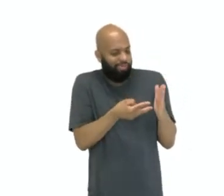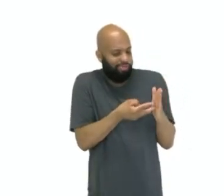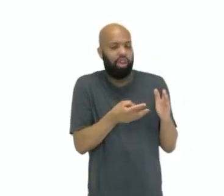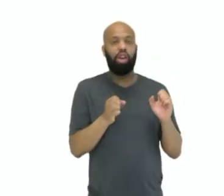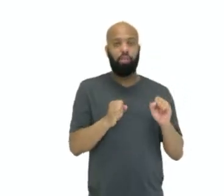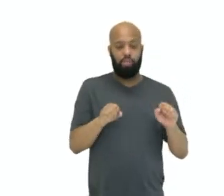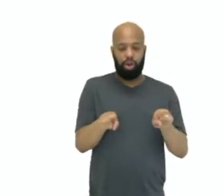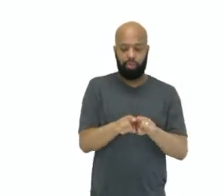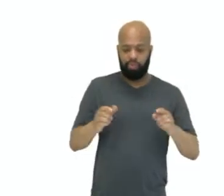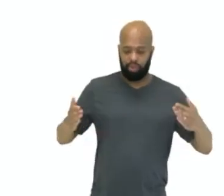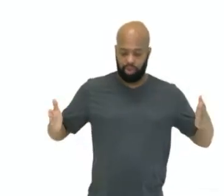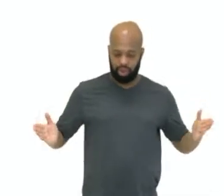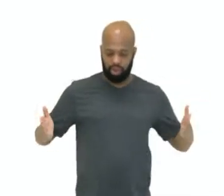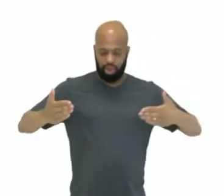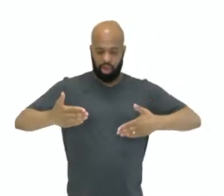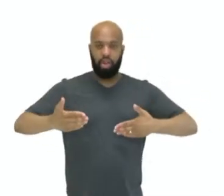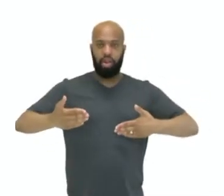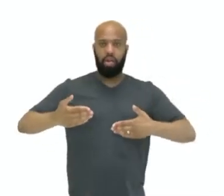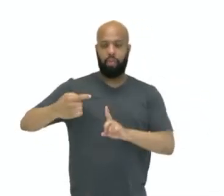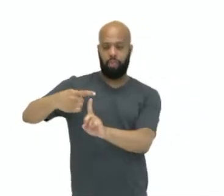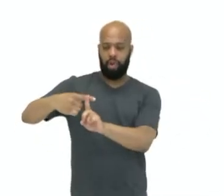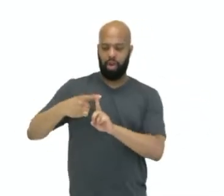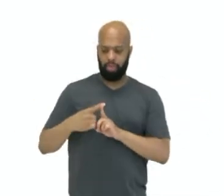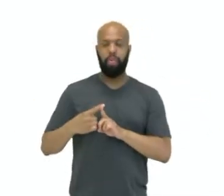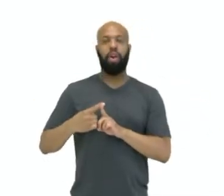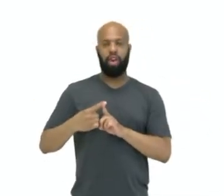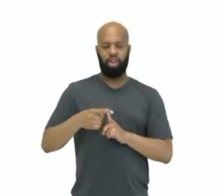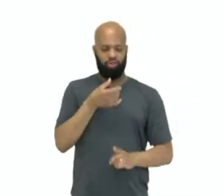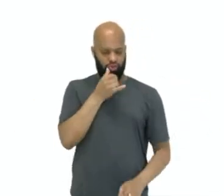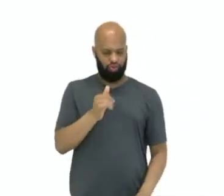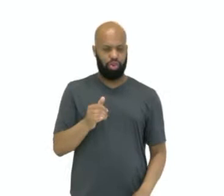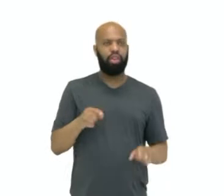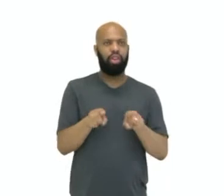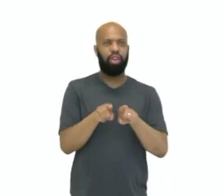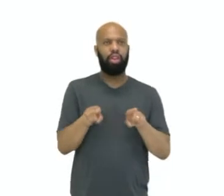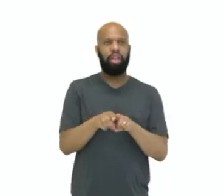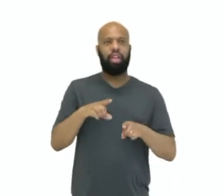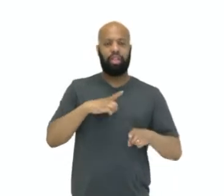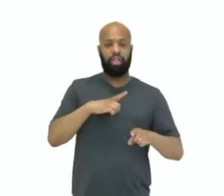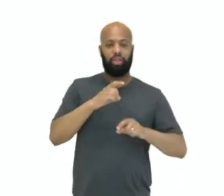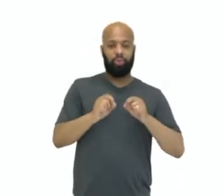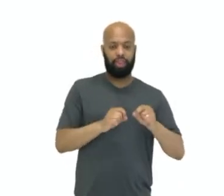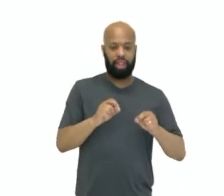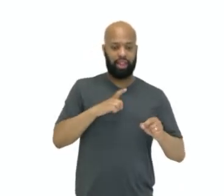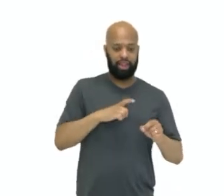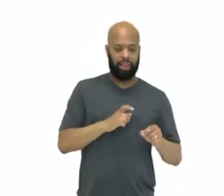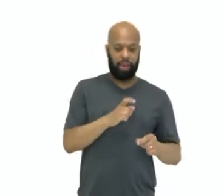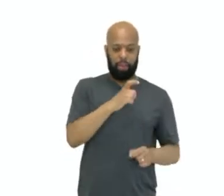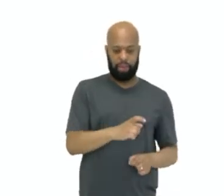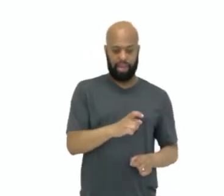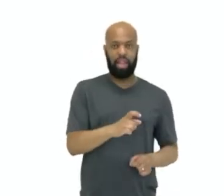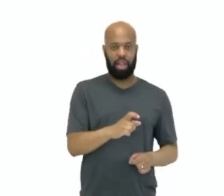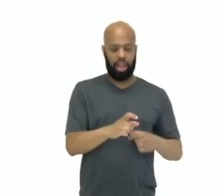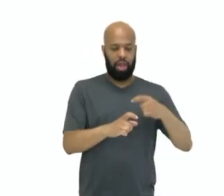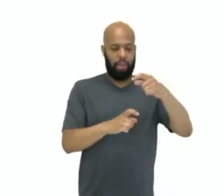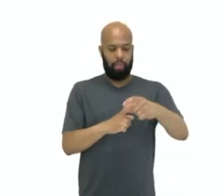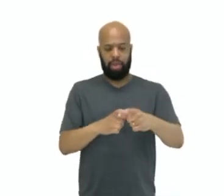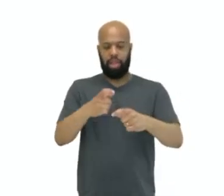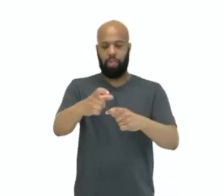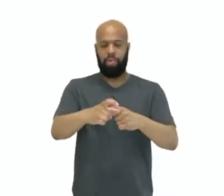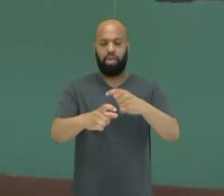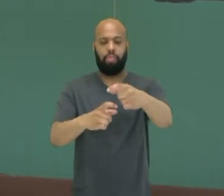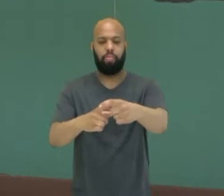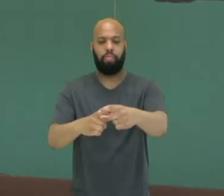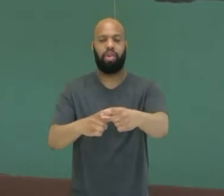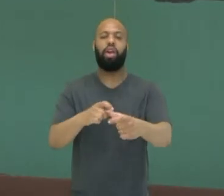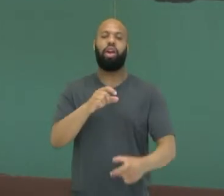bateria, pode ser uma pilha ou associação de várias pilhas. ou qualquer outra fonte onde haja uma diferença